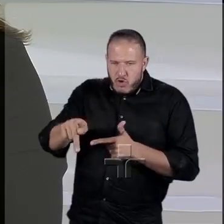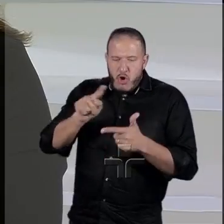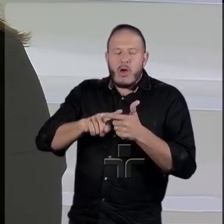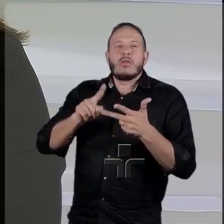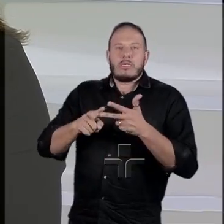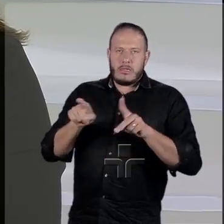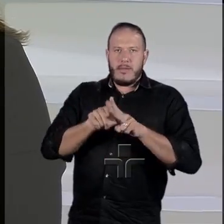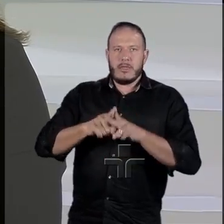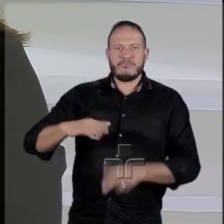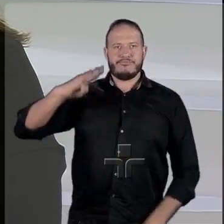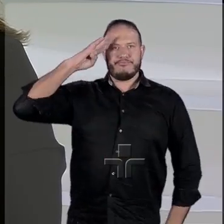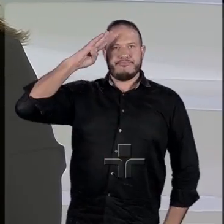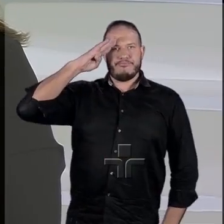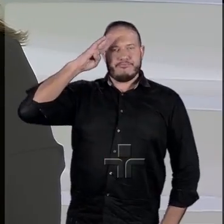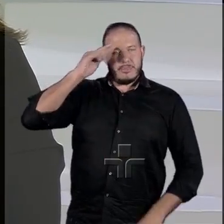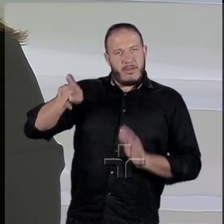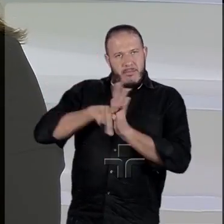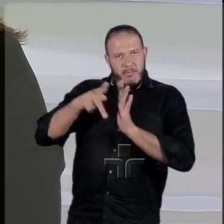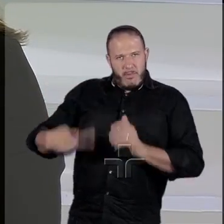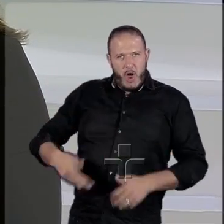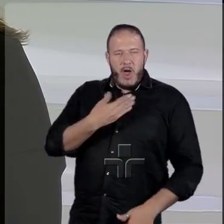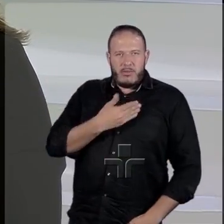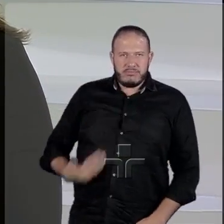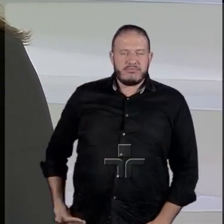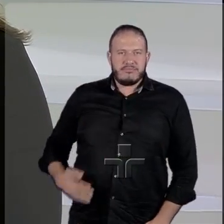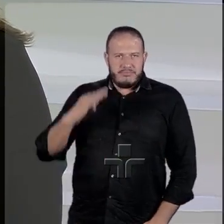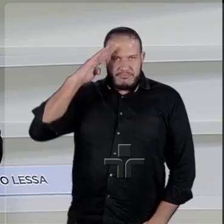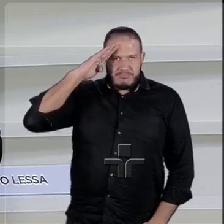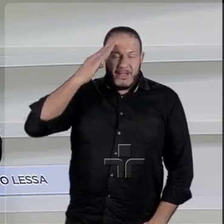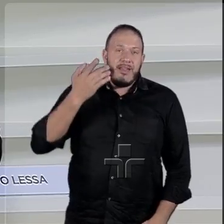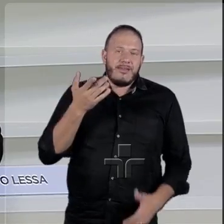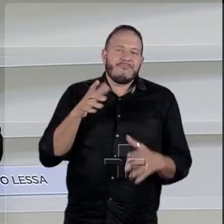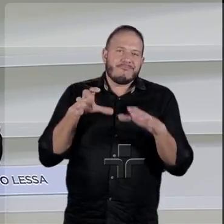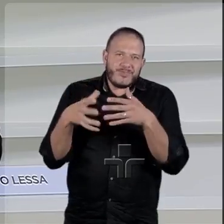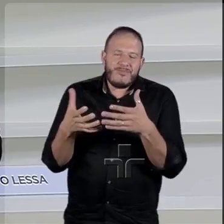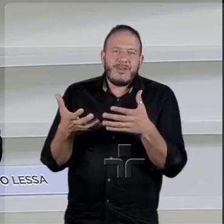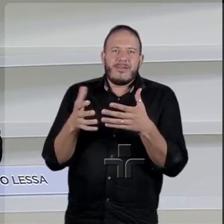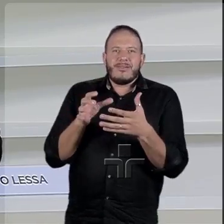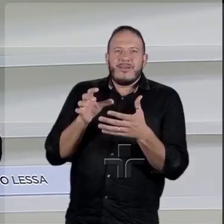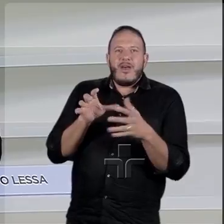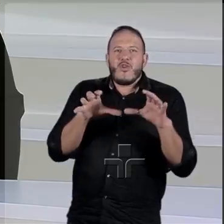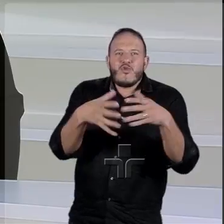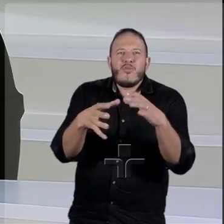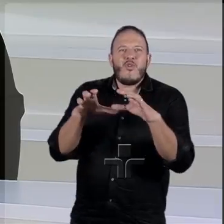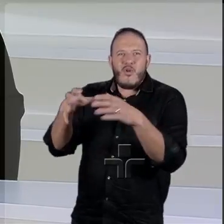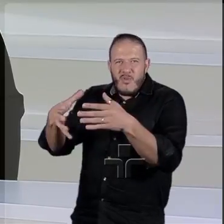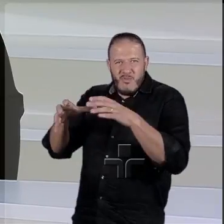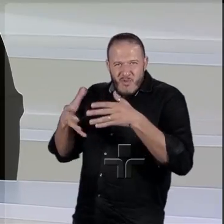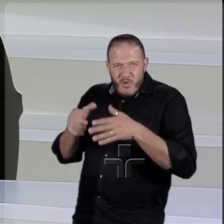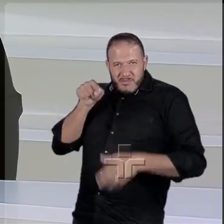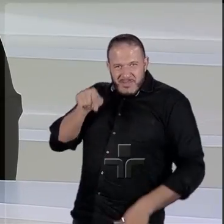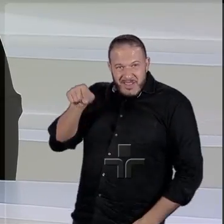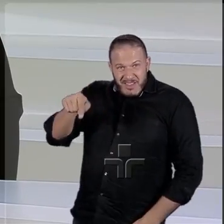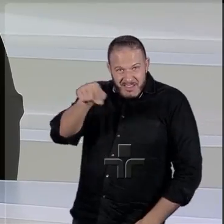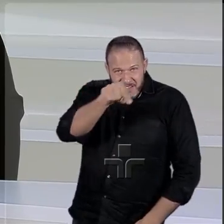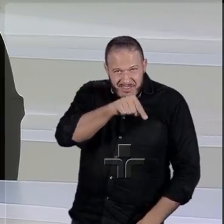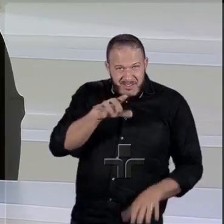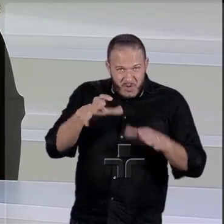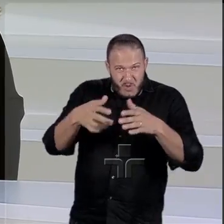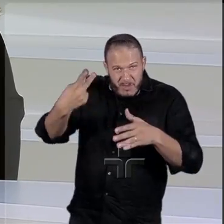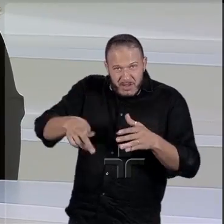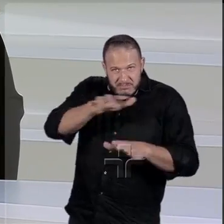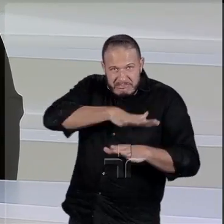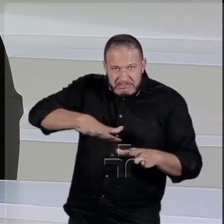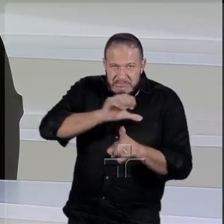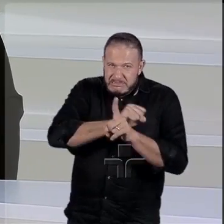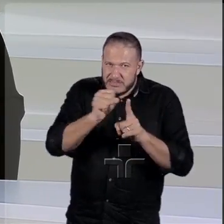teriam adequação também às condições das Forças Armadas. Parados, praticamente. Então, exatamente. E são setores, segmentos da sociedade que